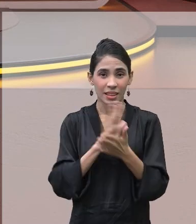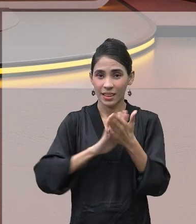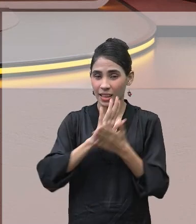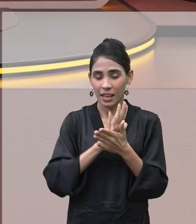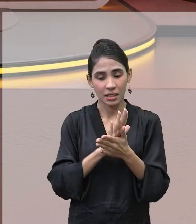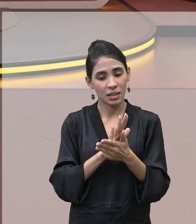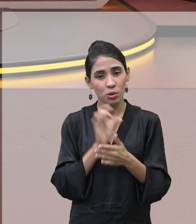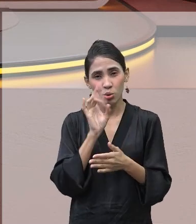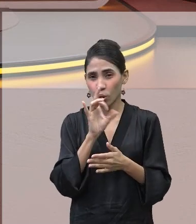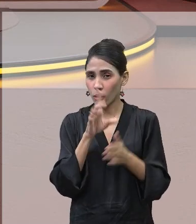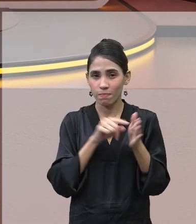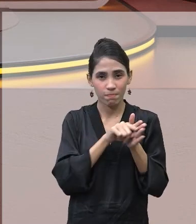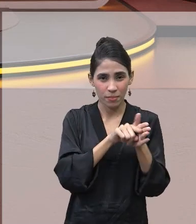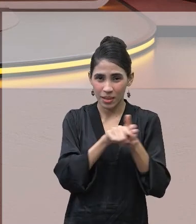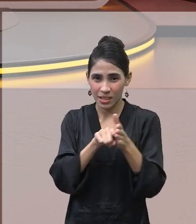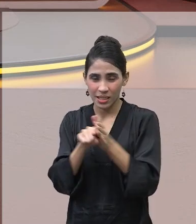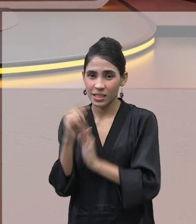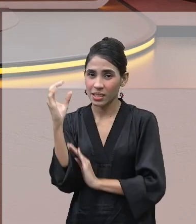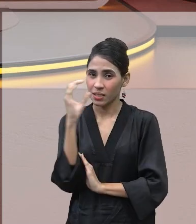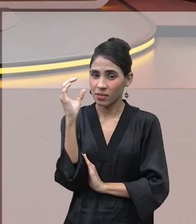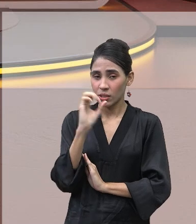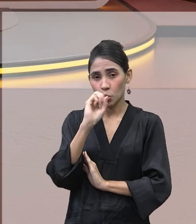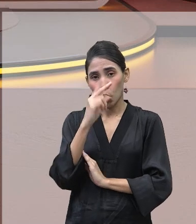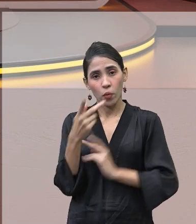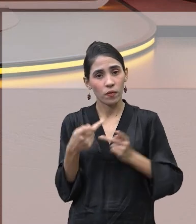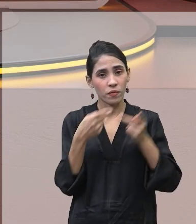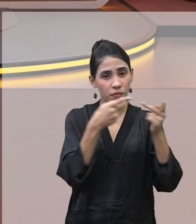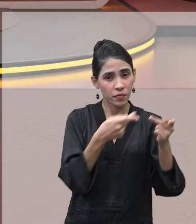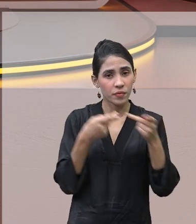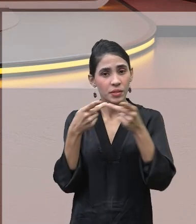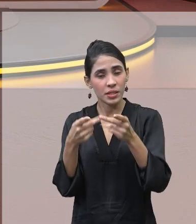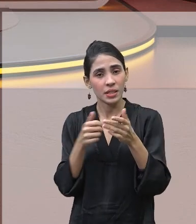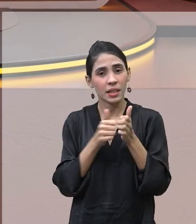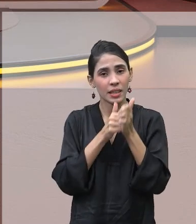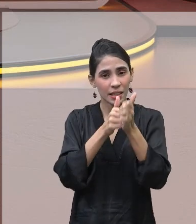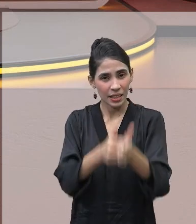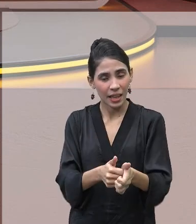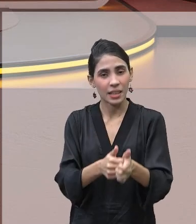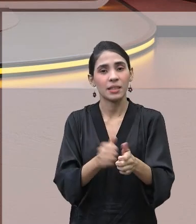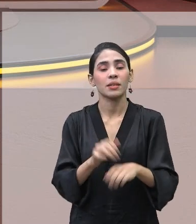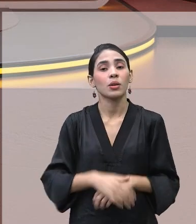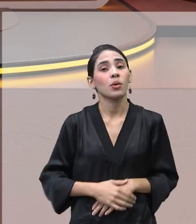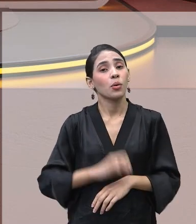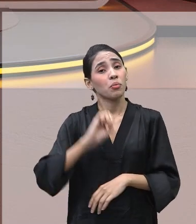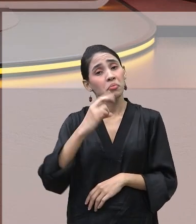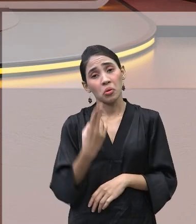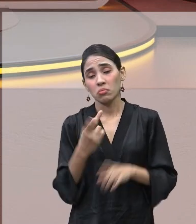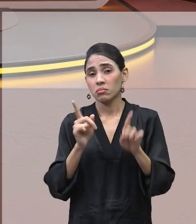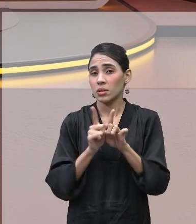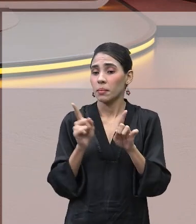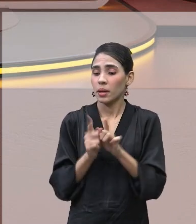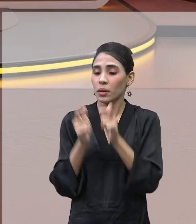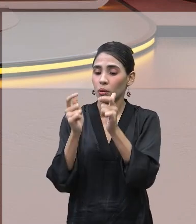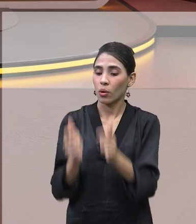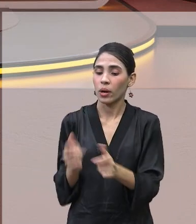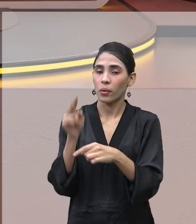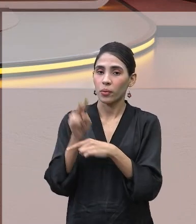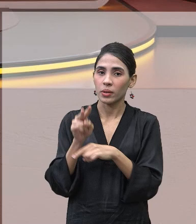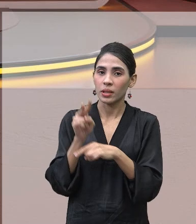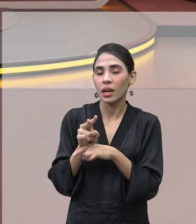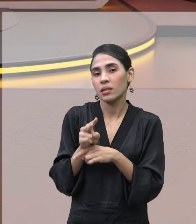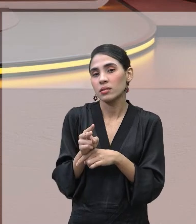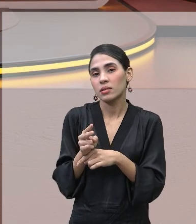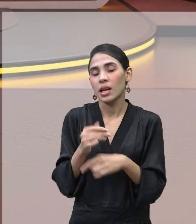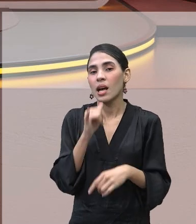pesquisas científicas, não é isso? Ou visitas guiadas, limitadas, ou ainda temos aquelas unidades de conservação